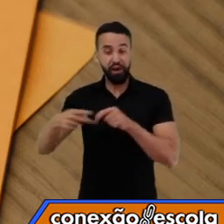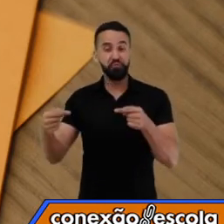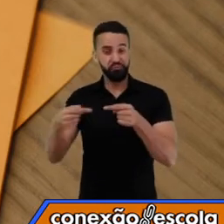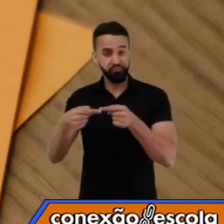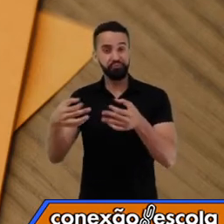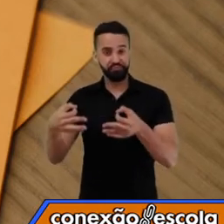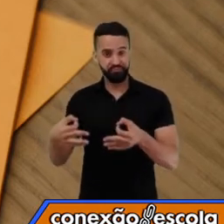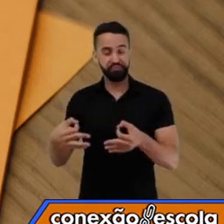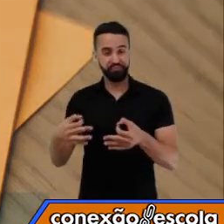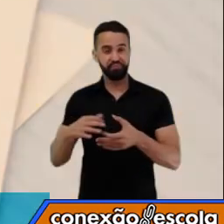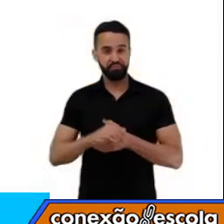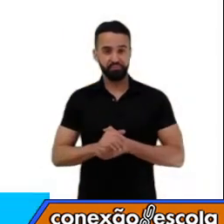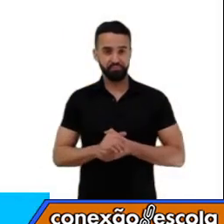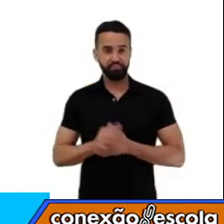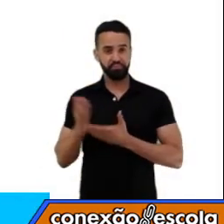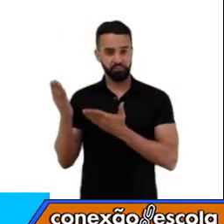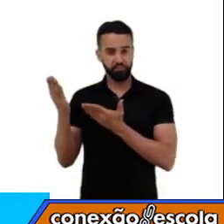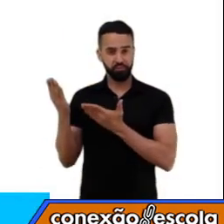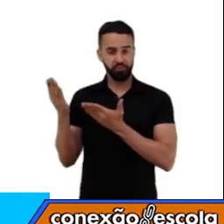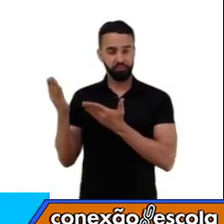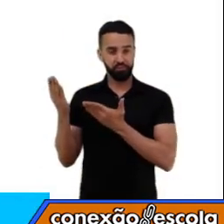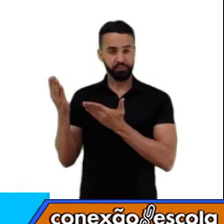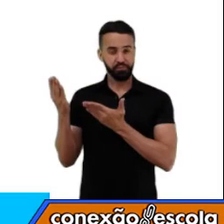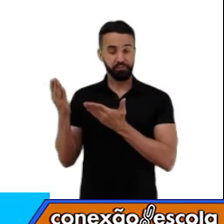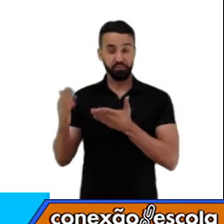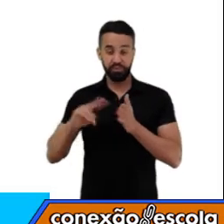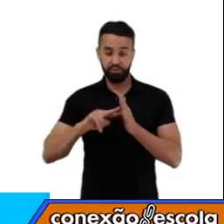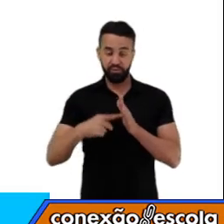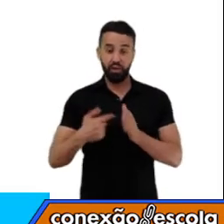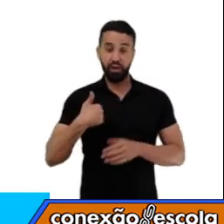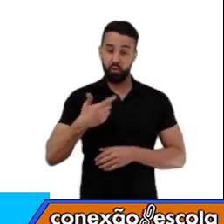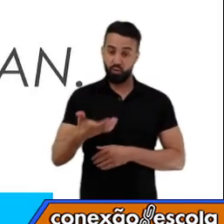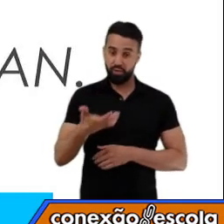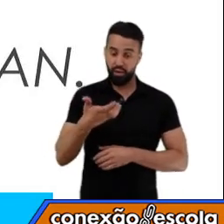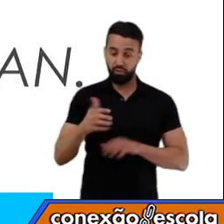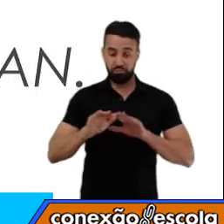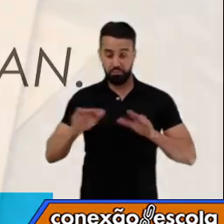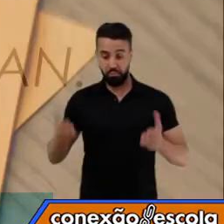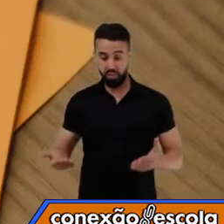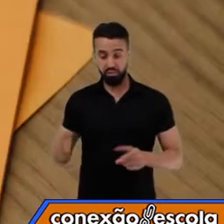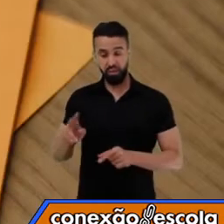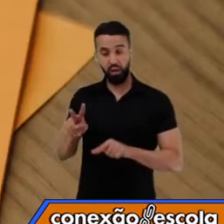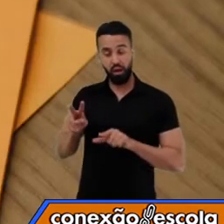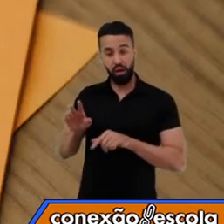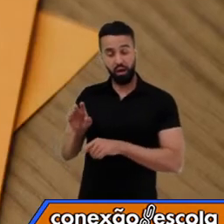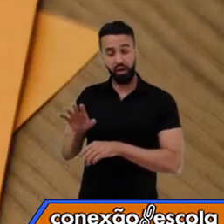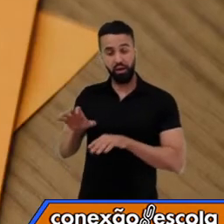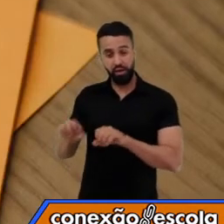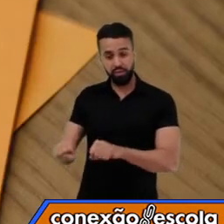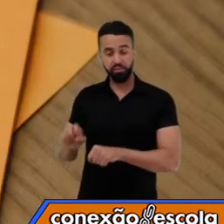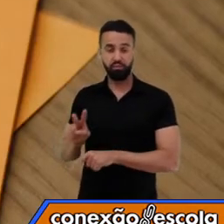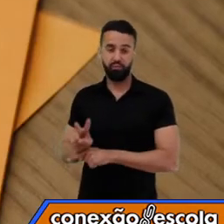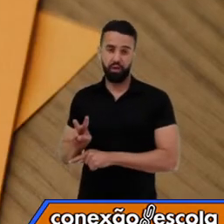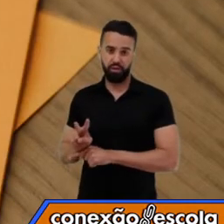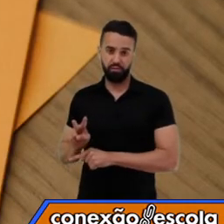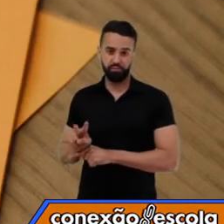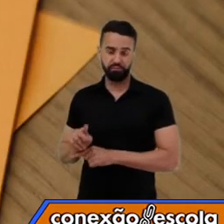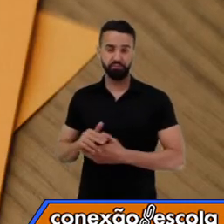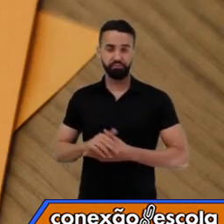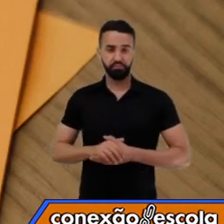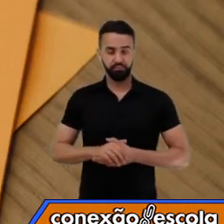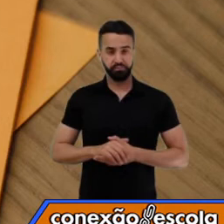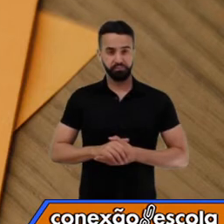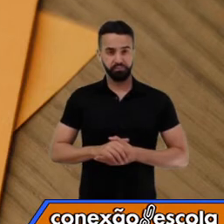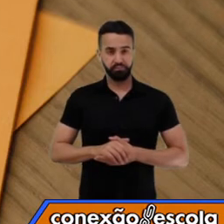então aqui I want to bookatable significa eu quero reservar uma mesa contexto as